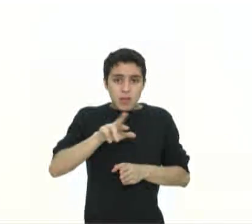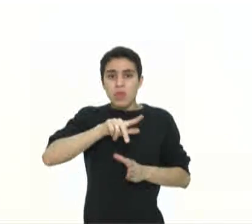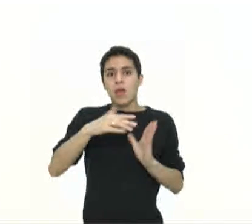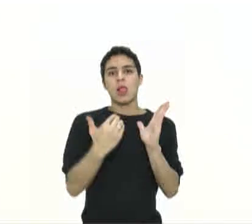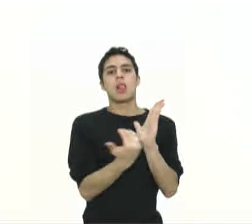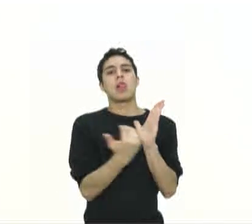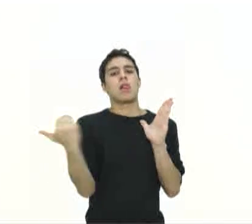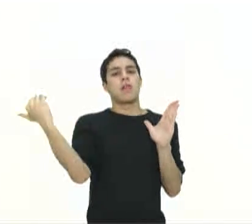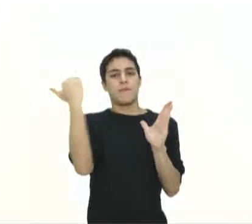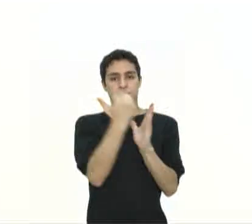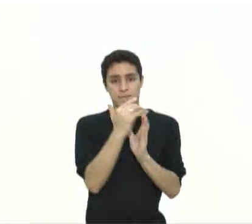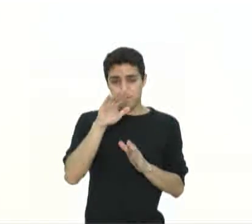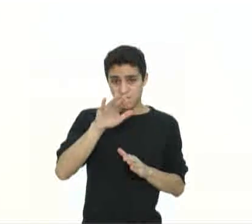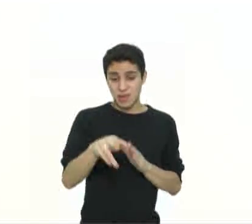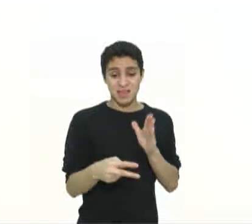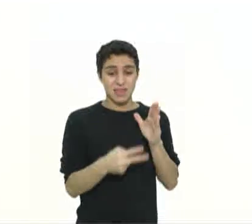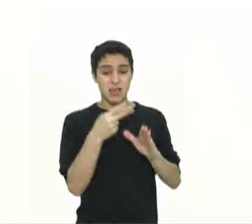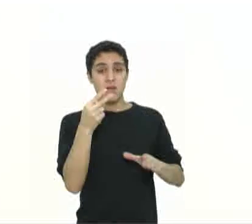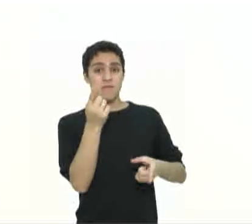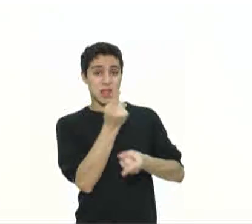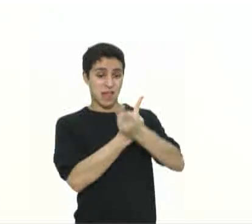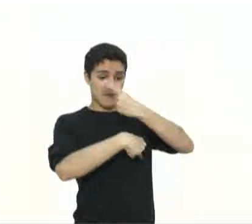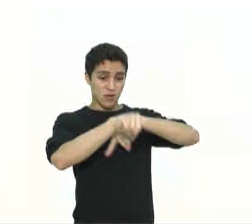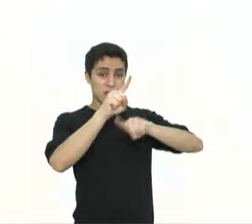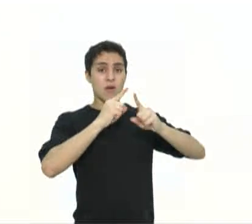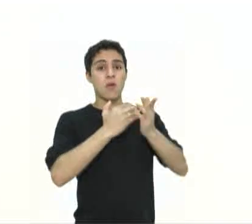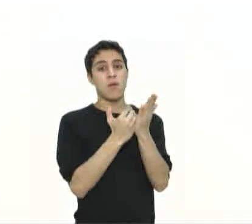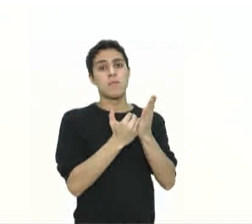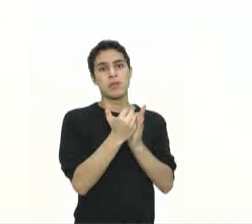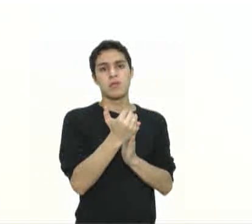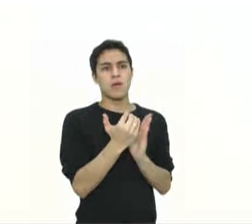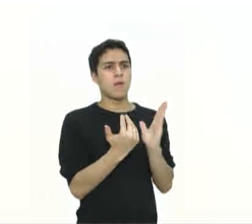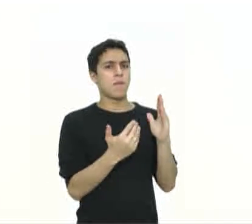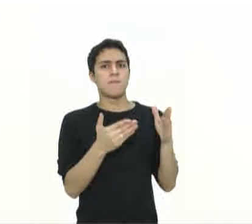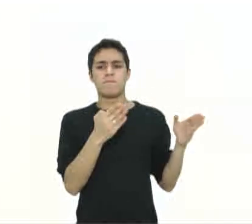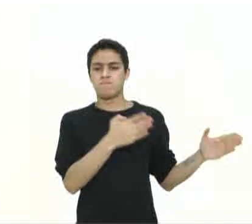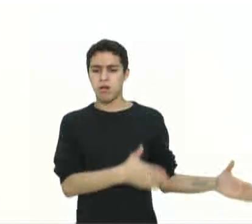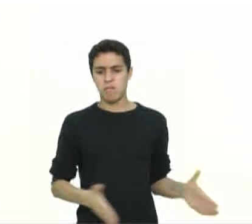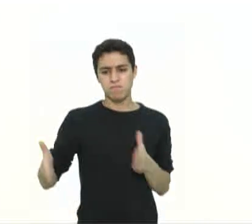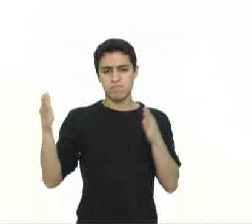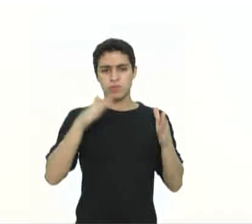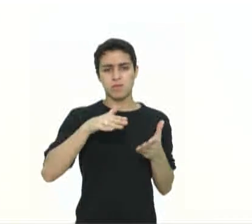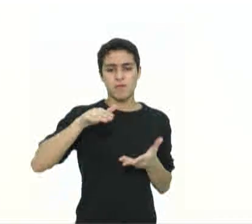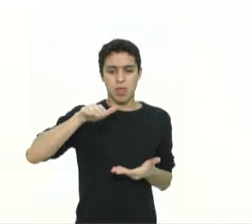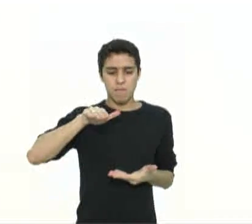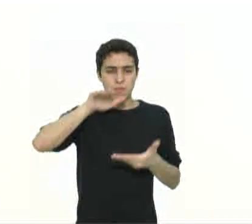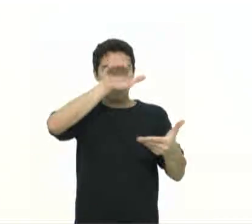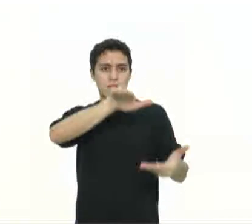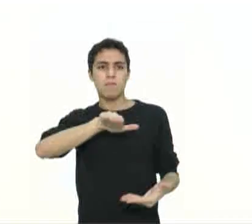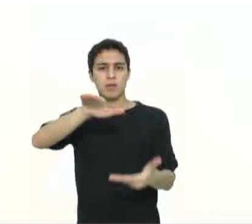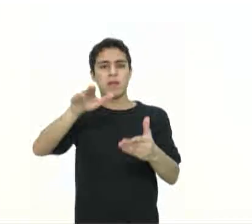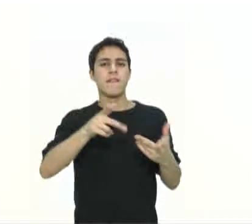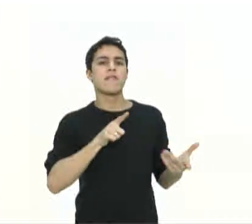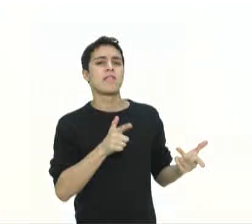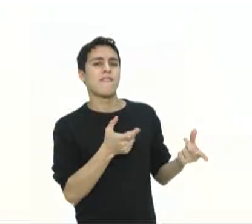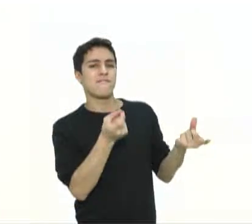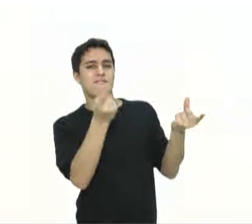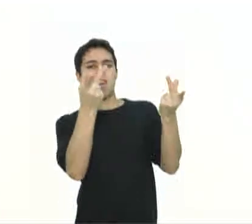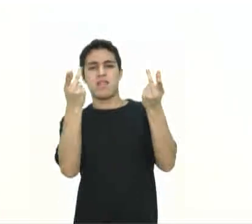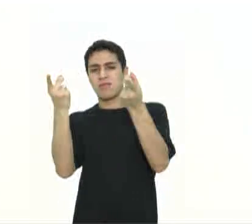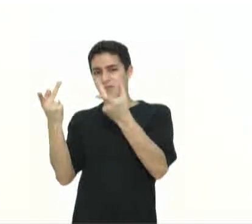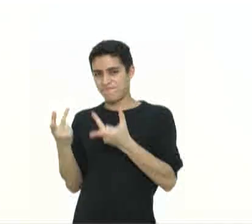excedente de produção a partir da Segunda Revolução já começou a ter um excedente na produção que passou a ser comercializado né